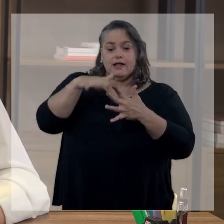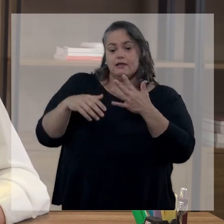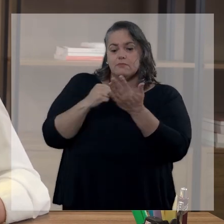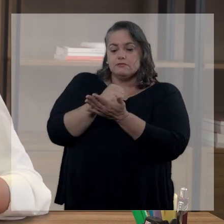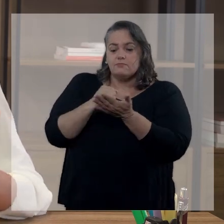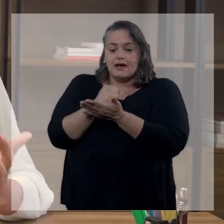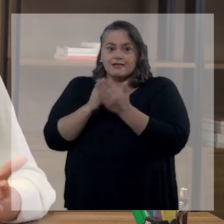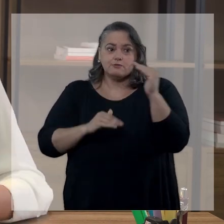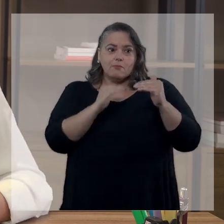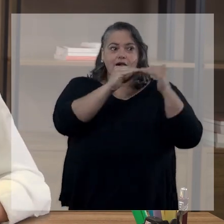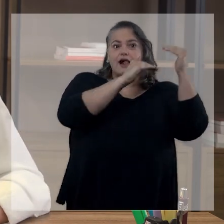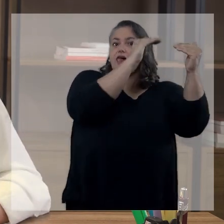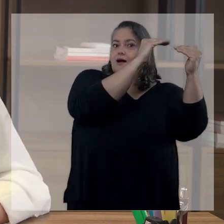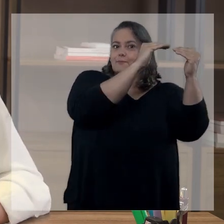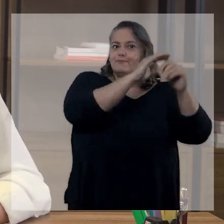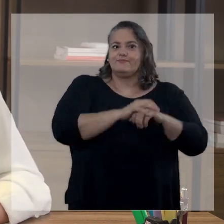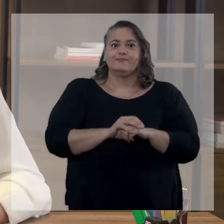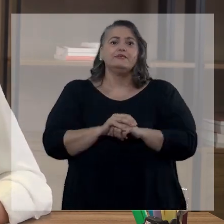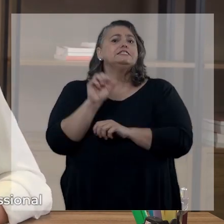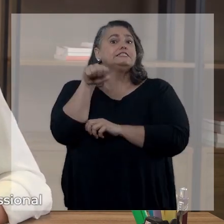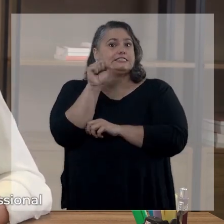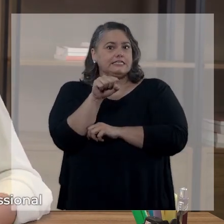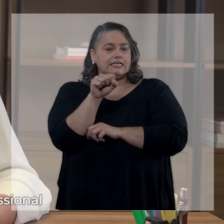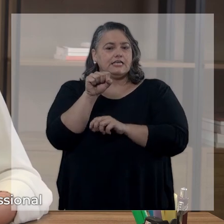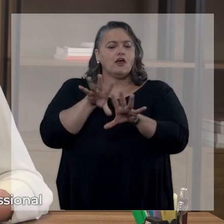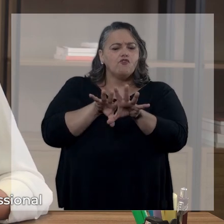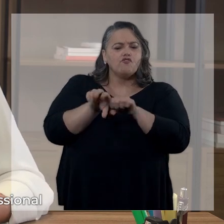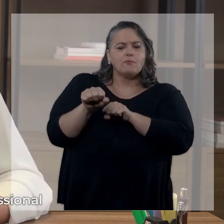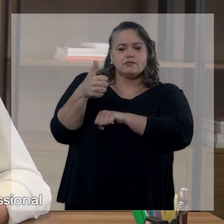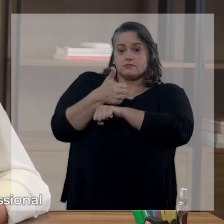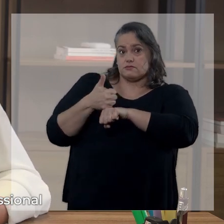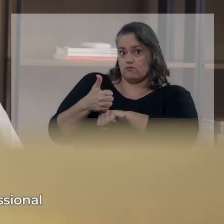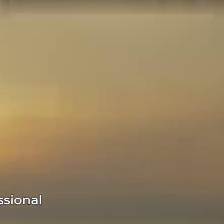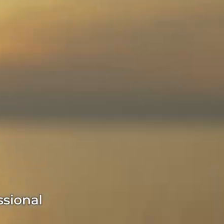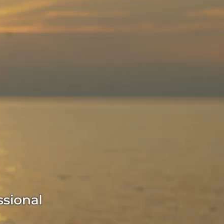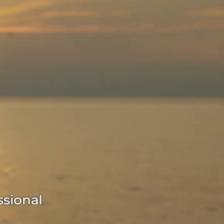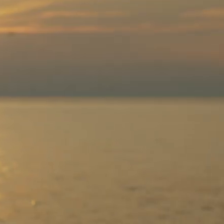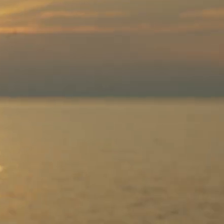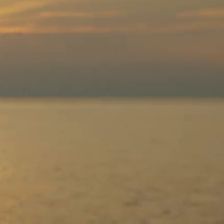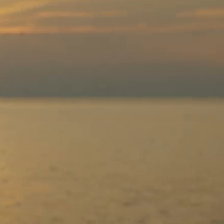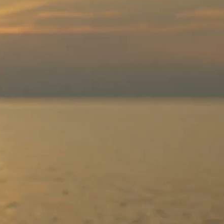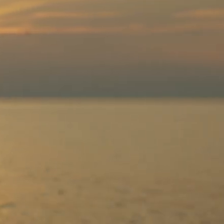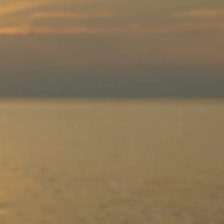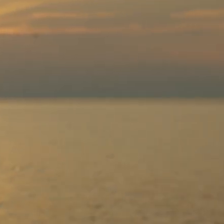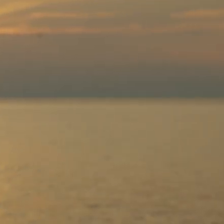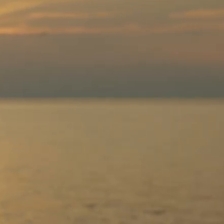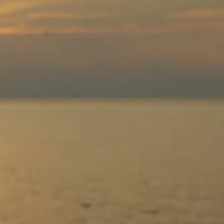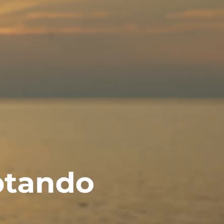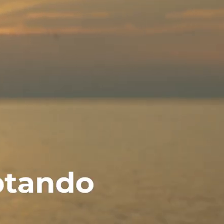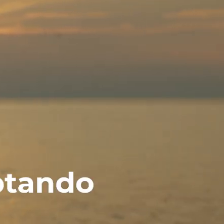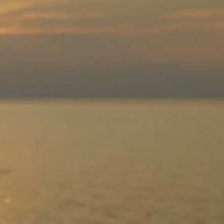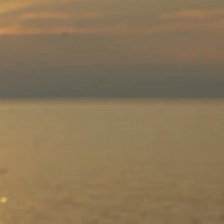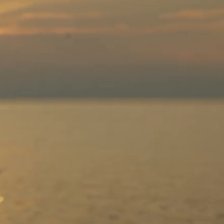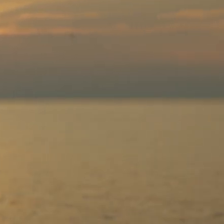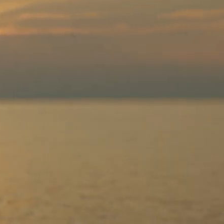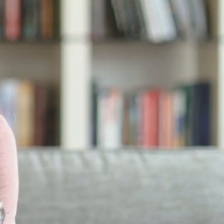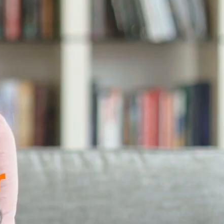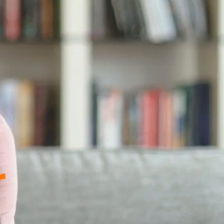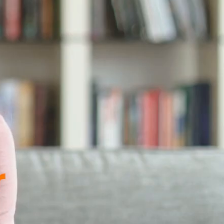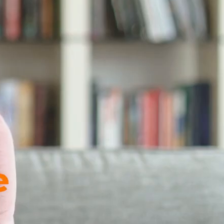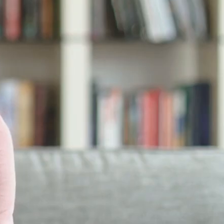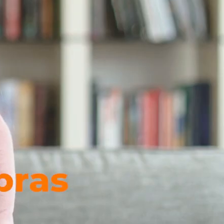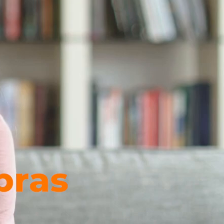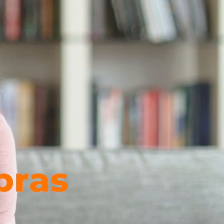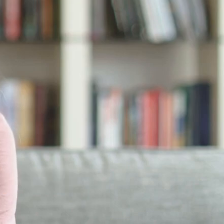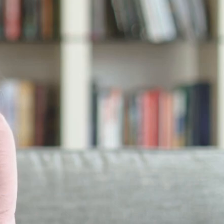Libras desde o básico até o mais avançado. Sim, além de uma formação profissional, onde você pode estar optando ou por ser